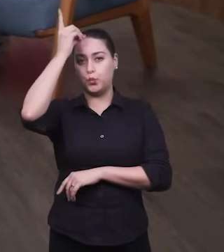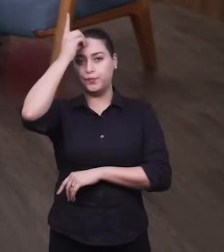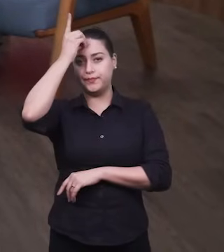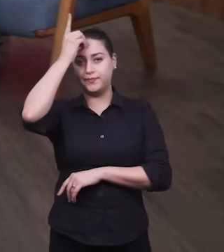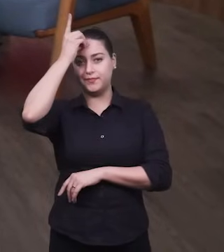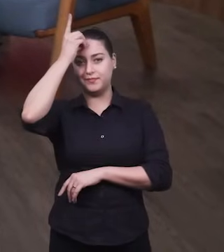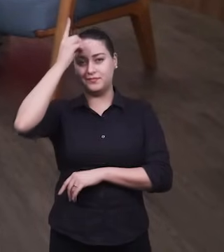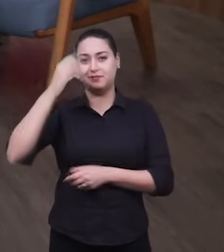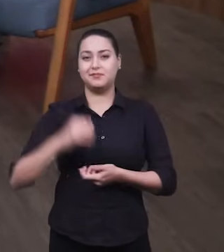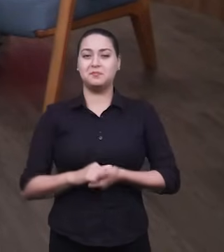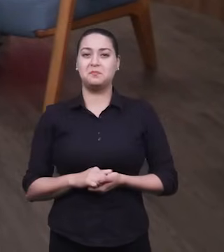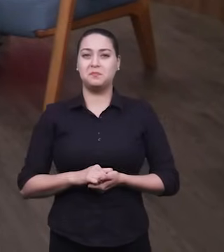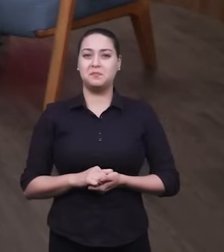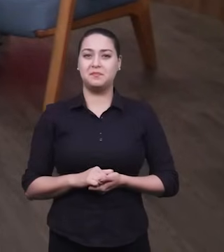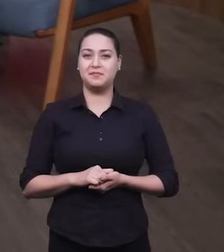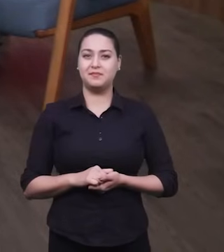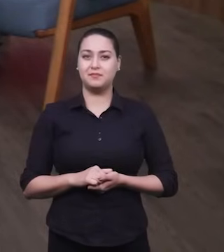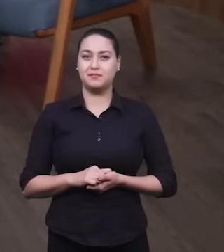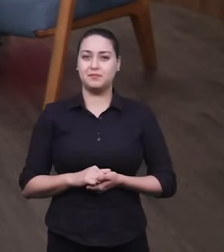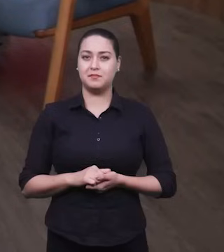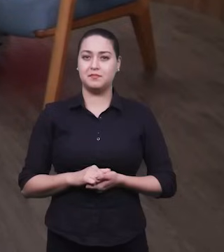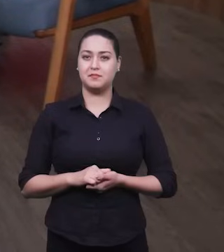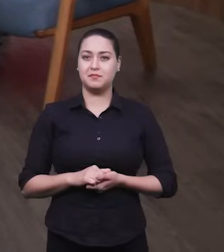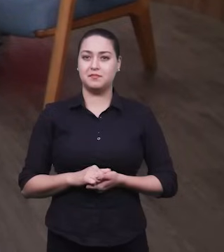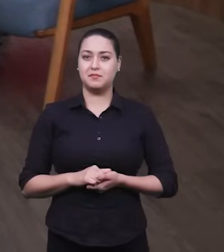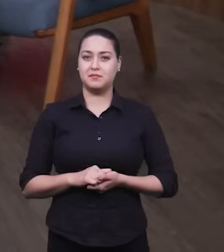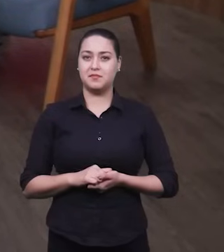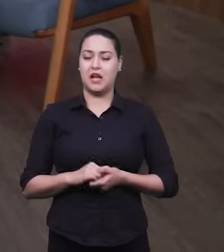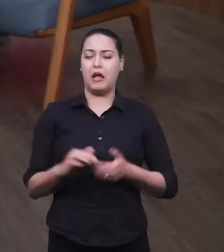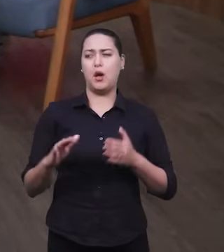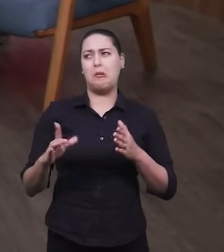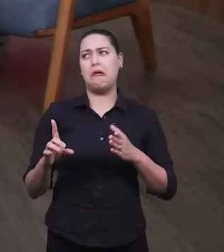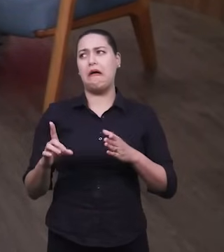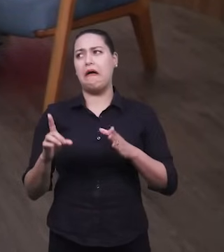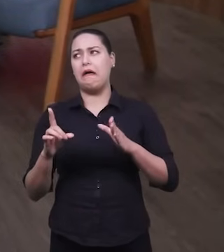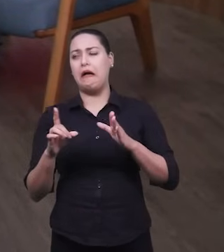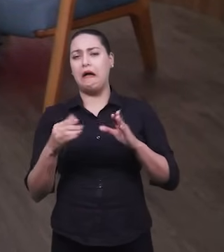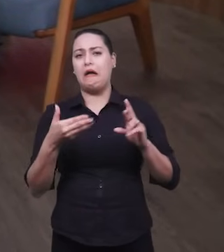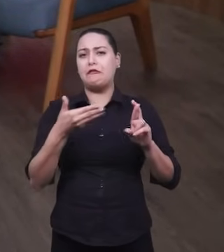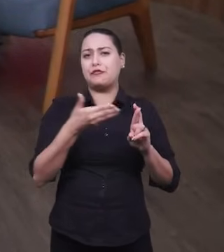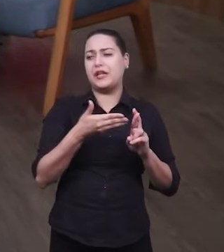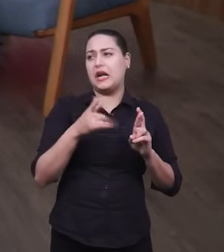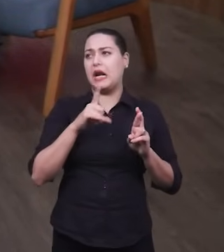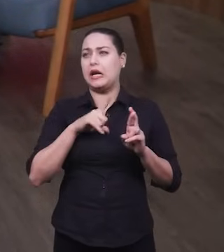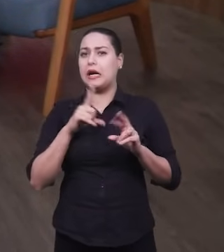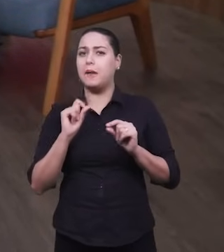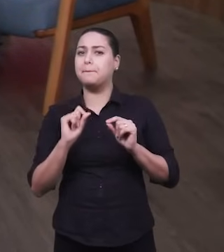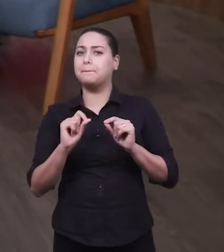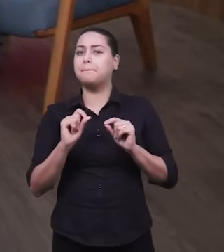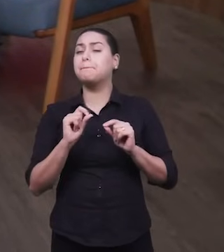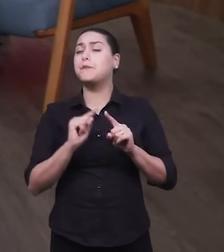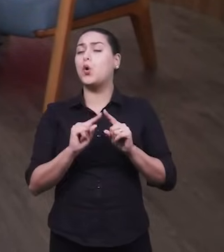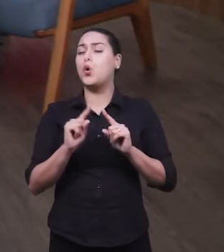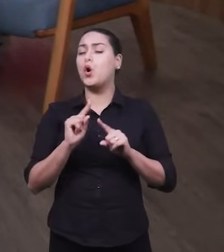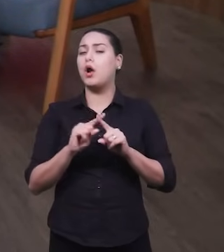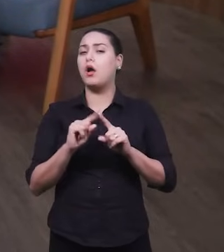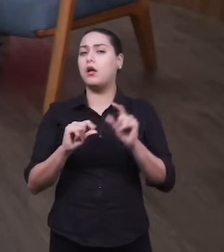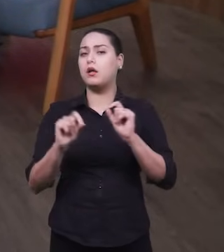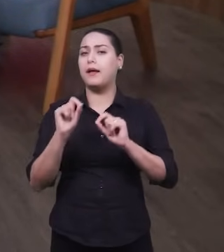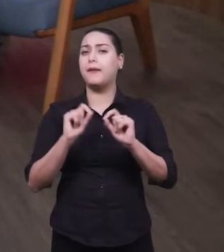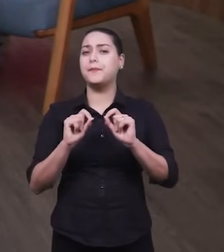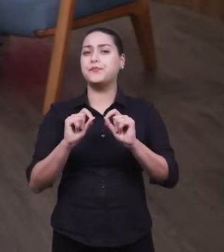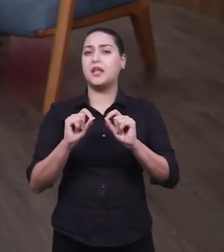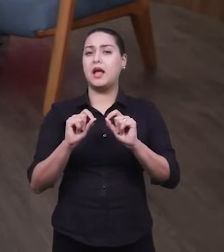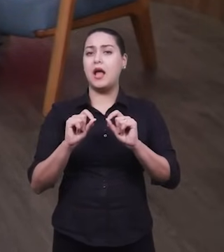A propósito, você falou que nós vamos fazer uma ou outra referência, porque as menções do